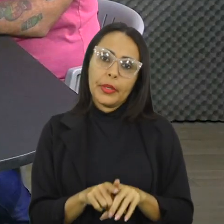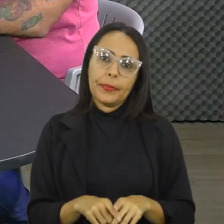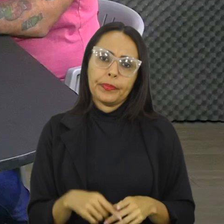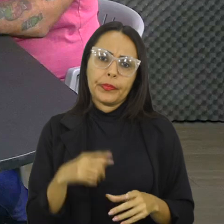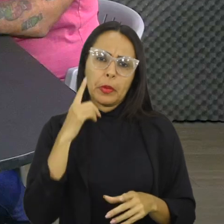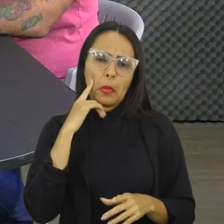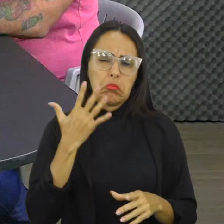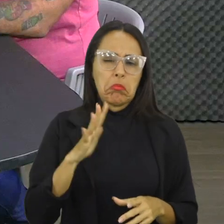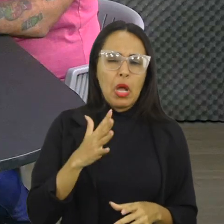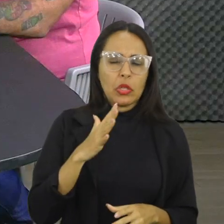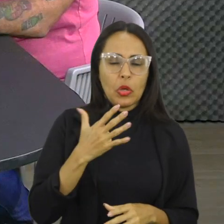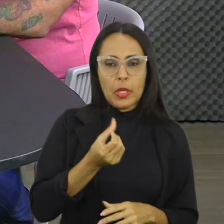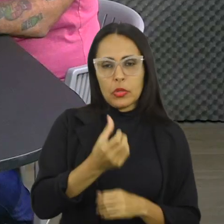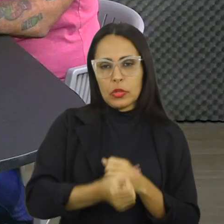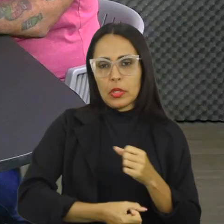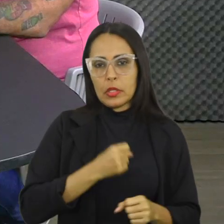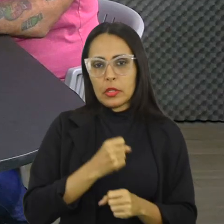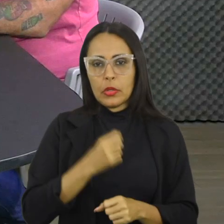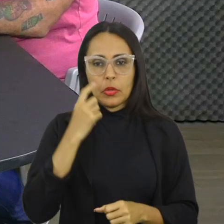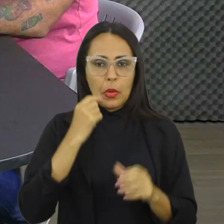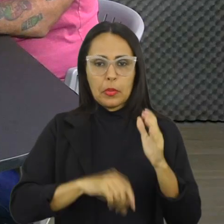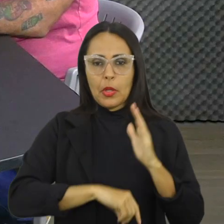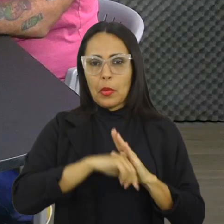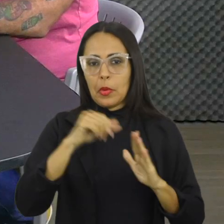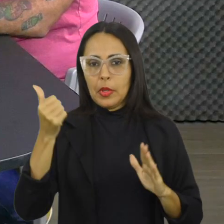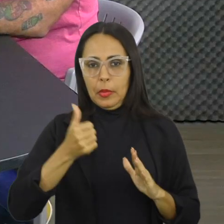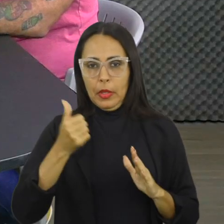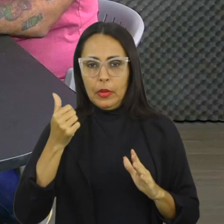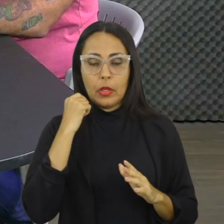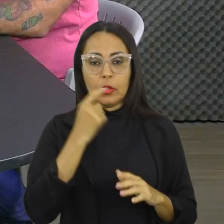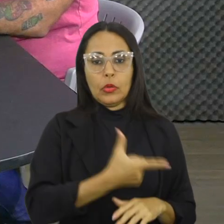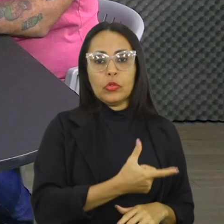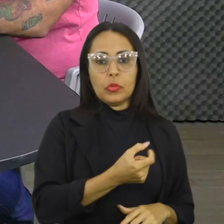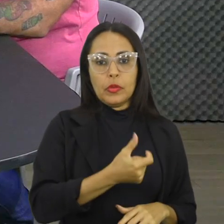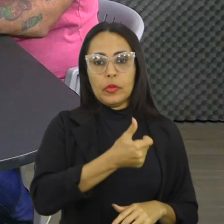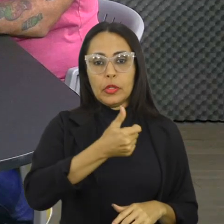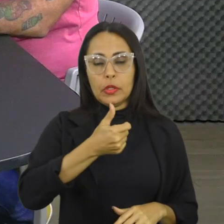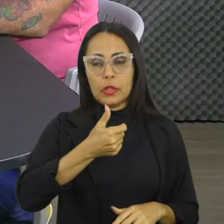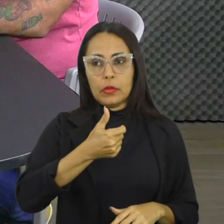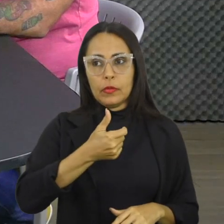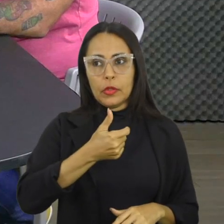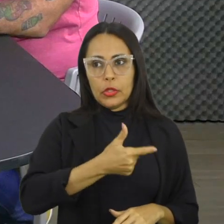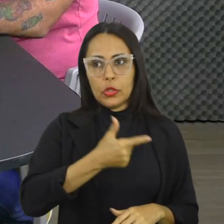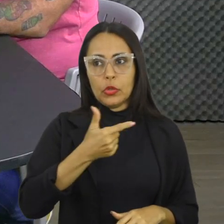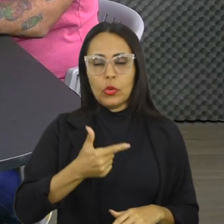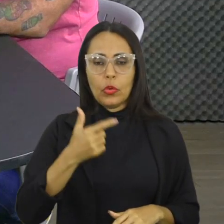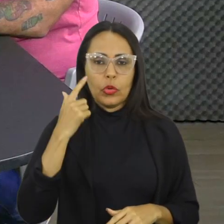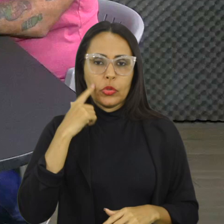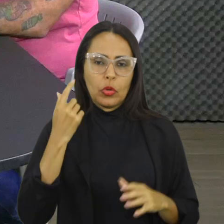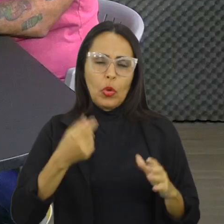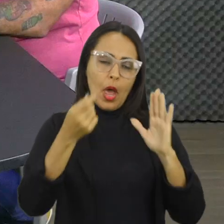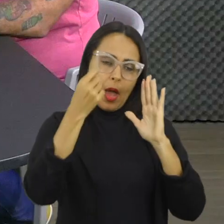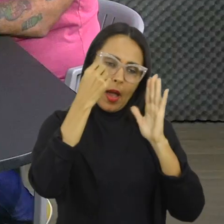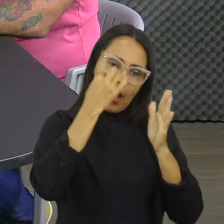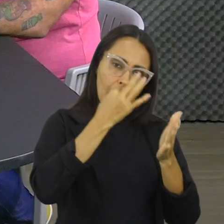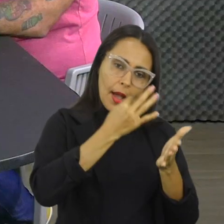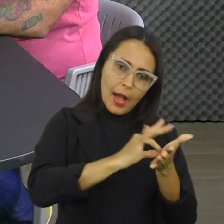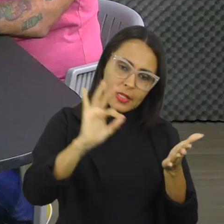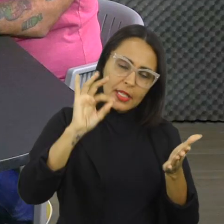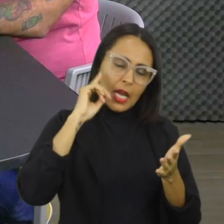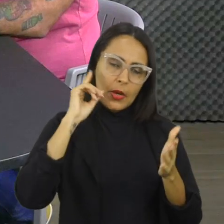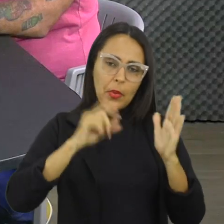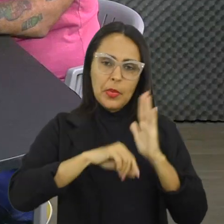dizer, pelo menos uns 6 anos antes do meu primeiro coro, antes de 2004, que é quando assinaram minha primeira